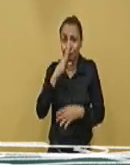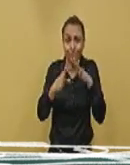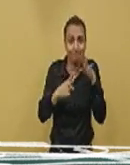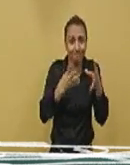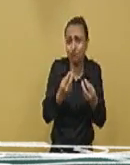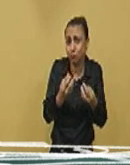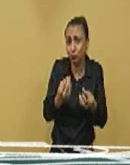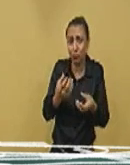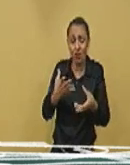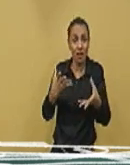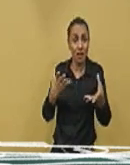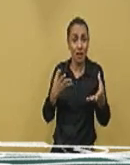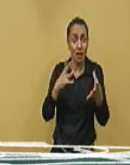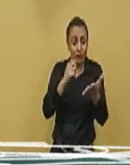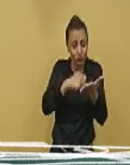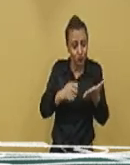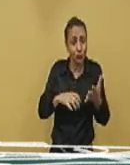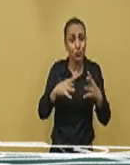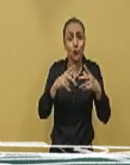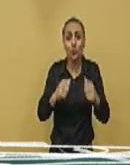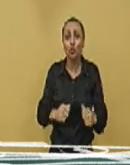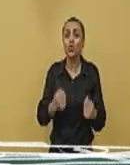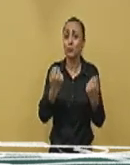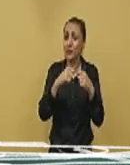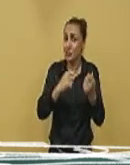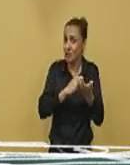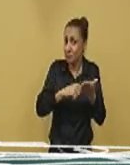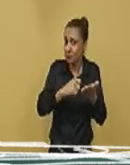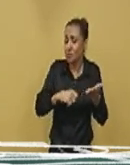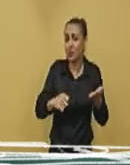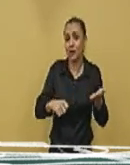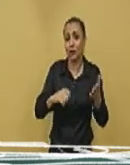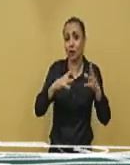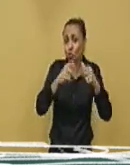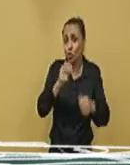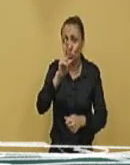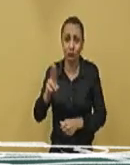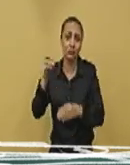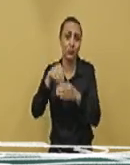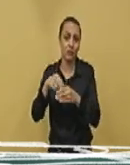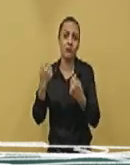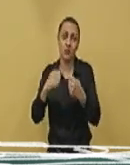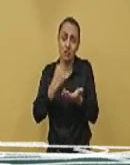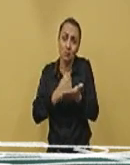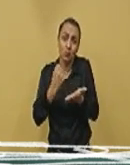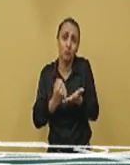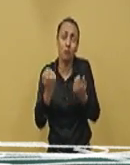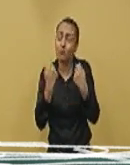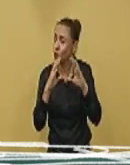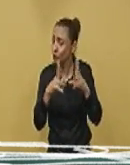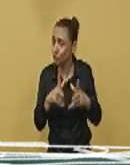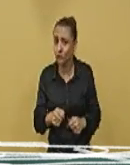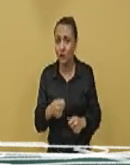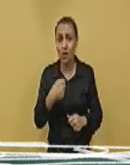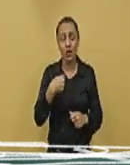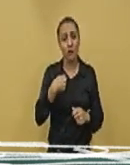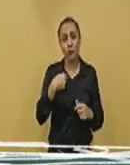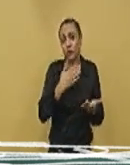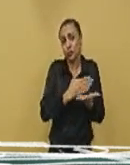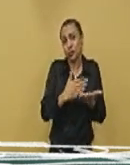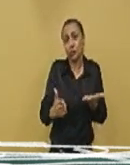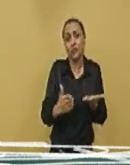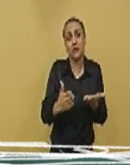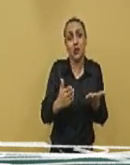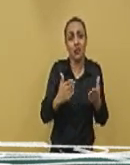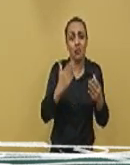por escrito, porque tudo na universidade tem que ser por escrito. Tudo tem que ser documentado. Eu não posso tomar uma ação em cima